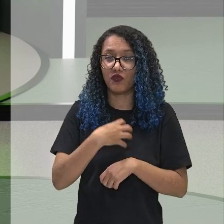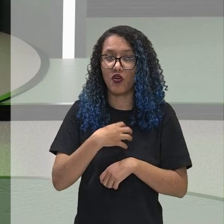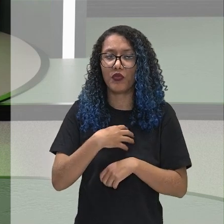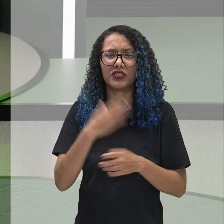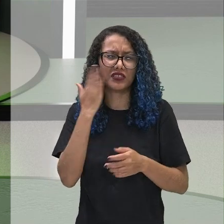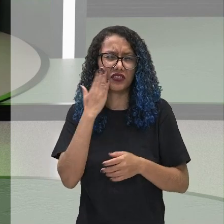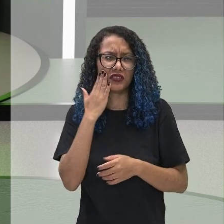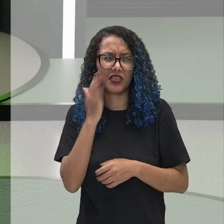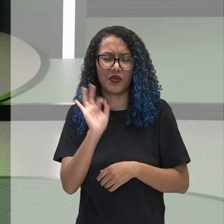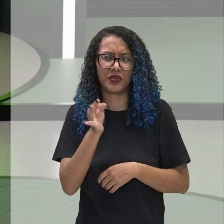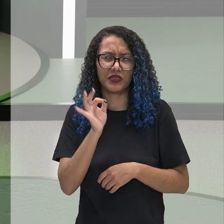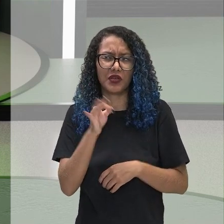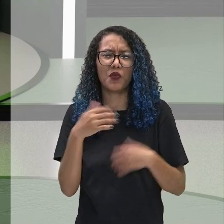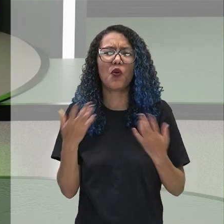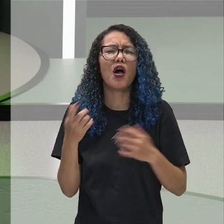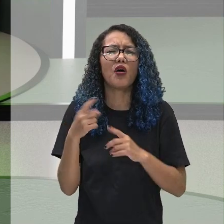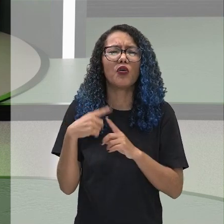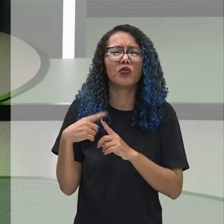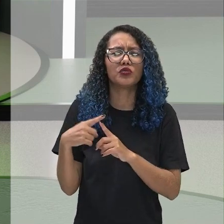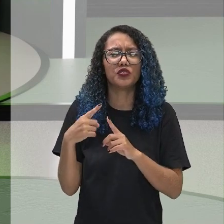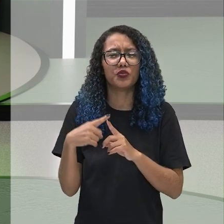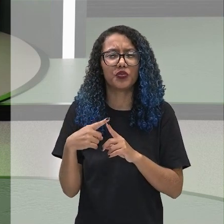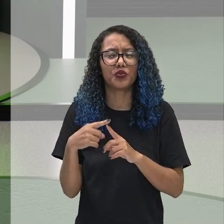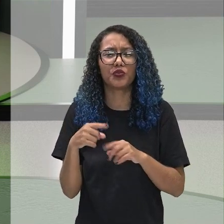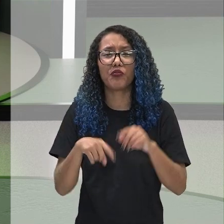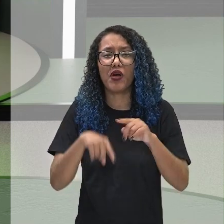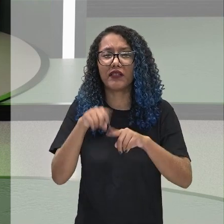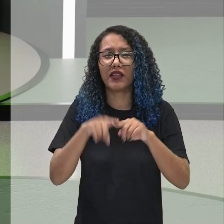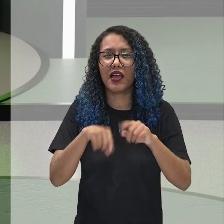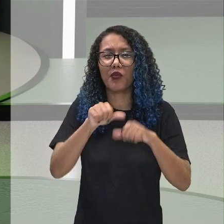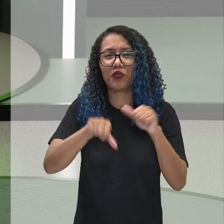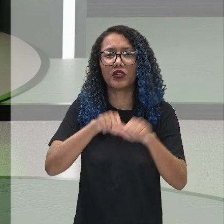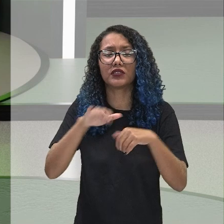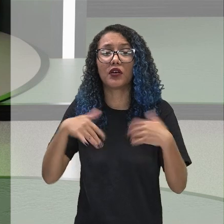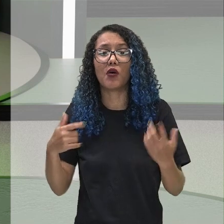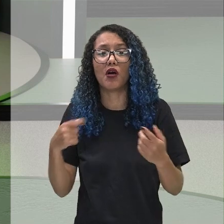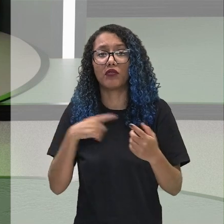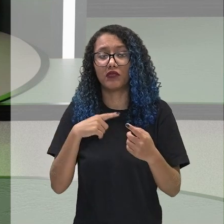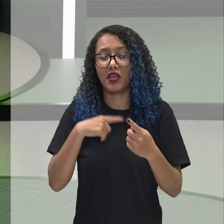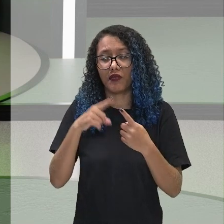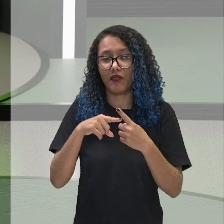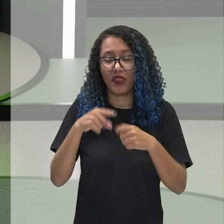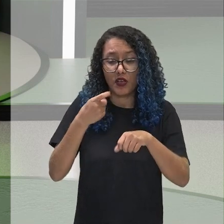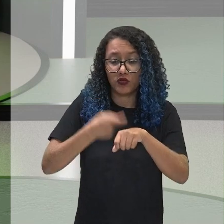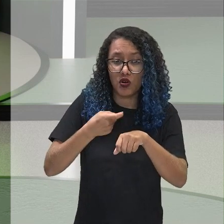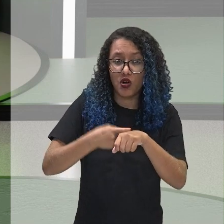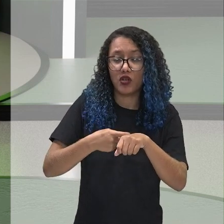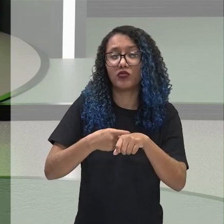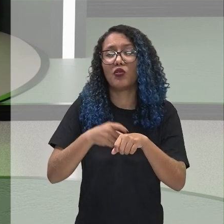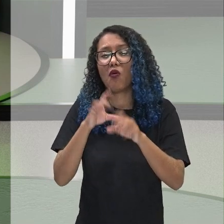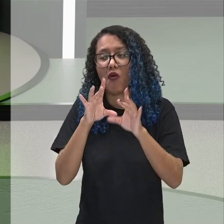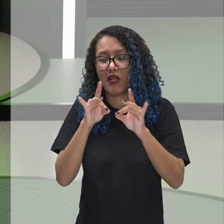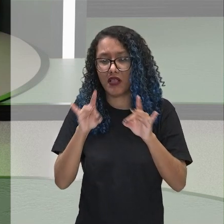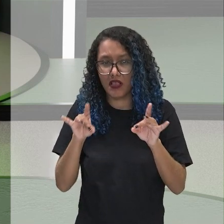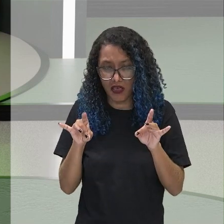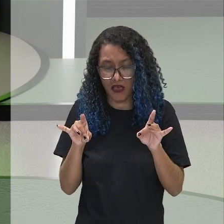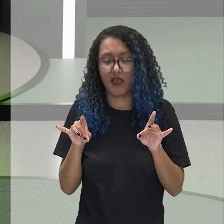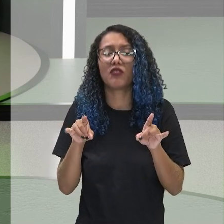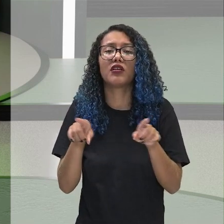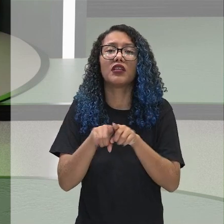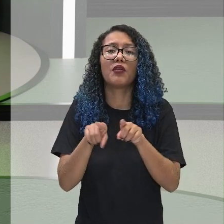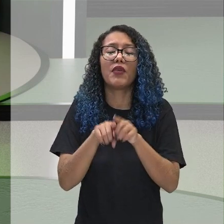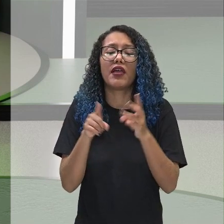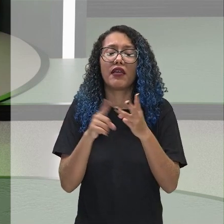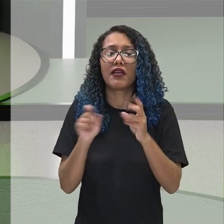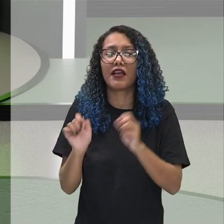estado físico da matéria. Vamos lá. Sólido, líquido e gasoso, professora. Olha, minha turma está